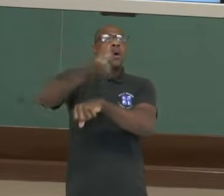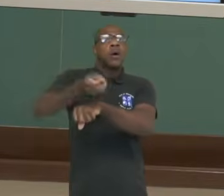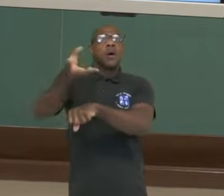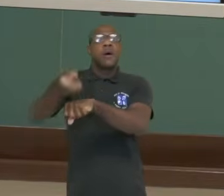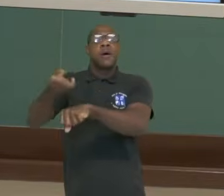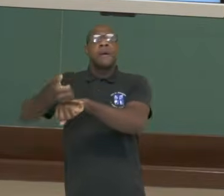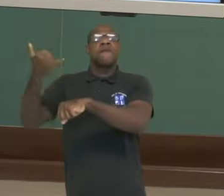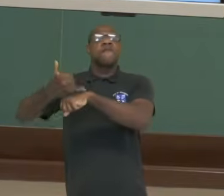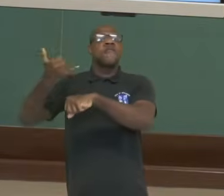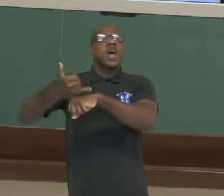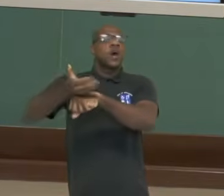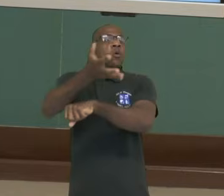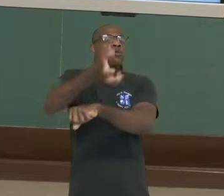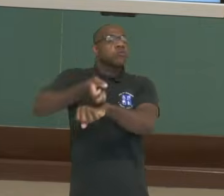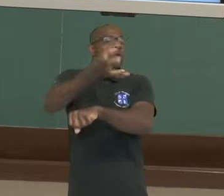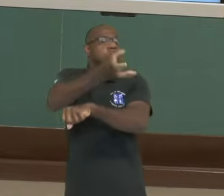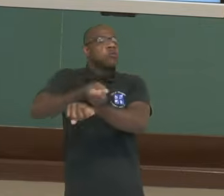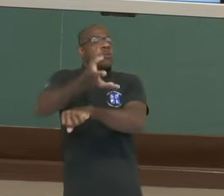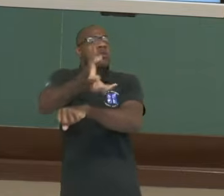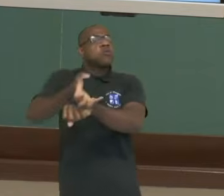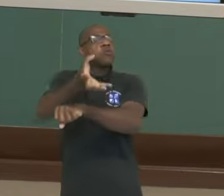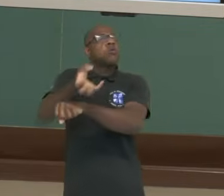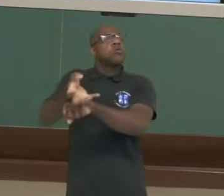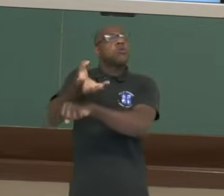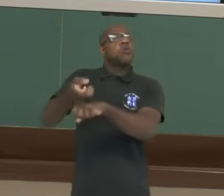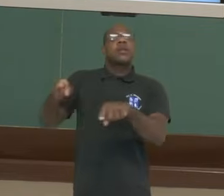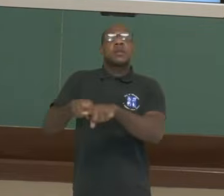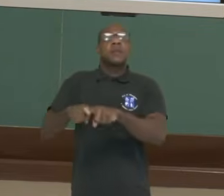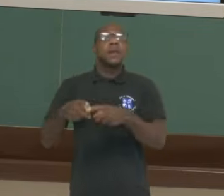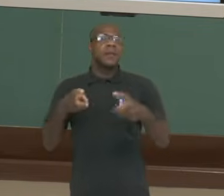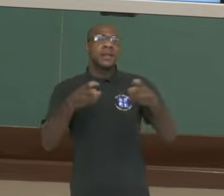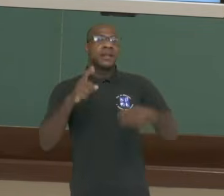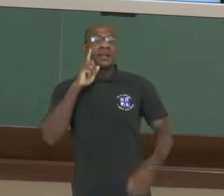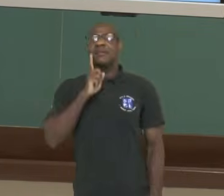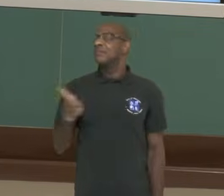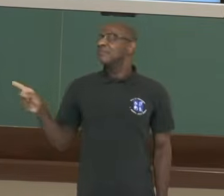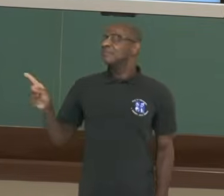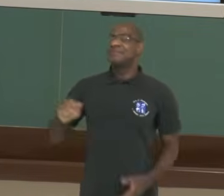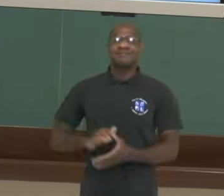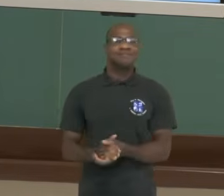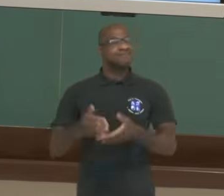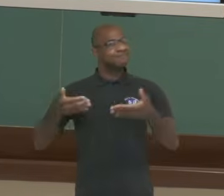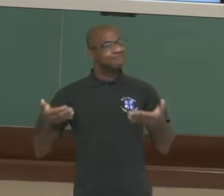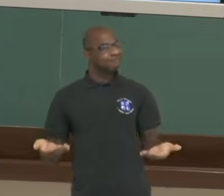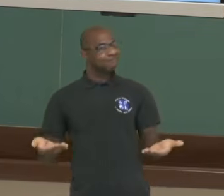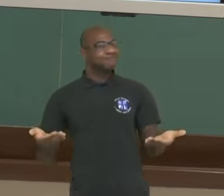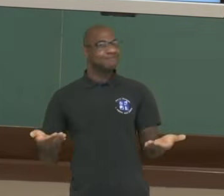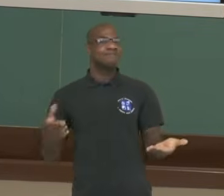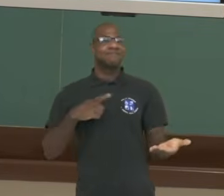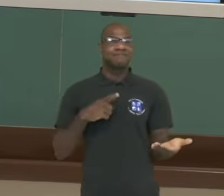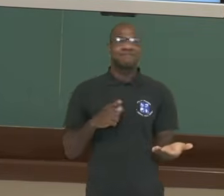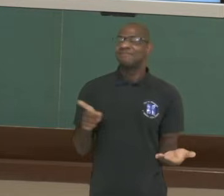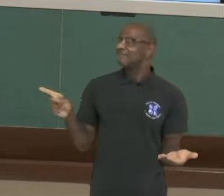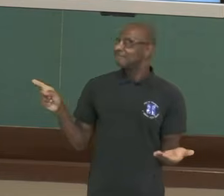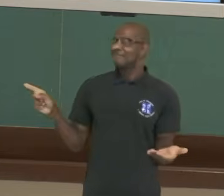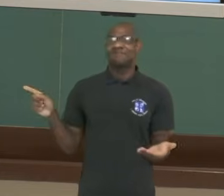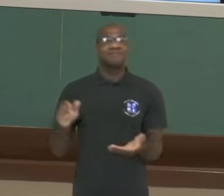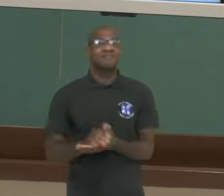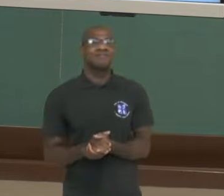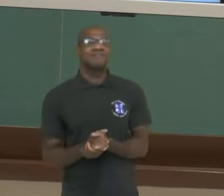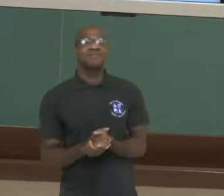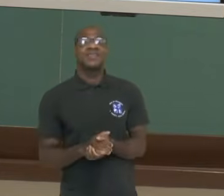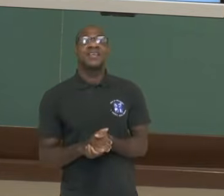de ferro. Então a gente está percebendo aqui, né? Então o âmbar, essa resina, a